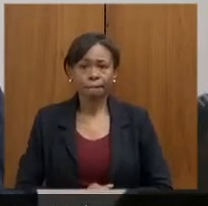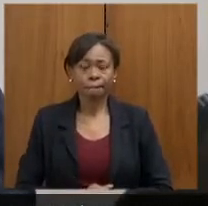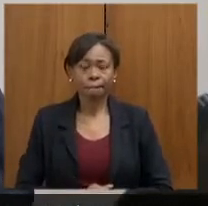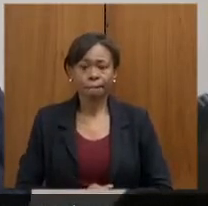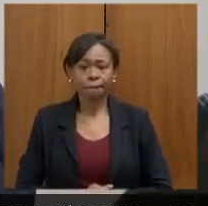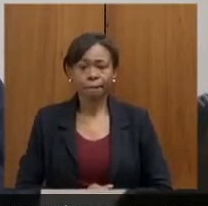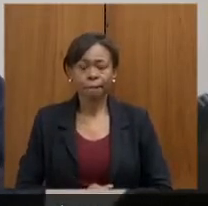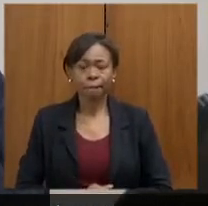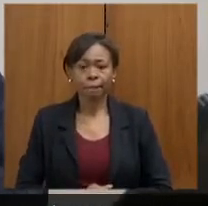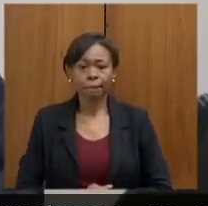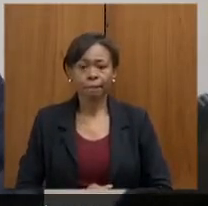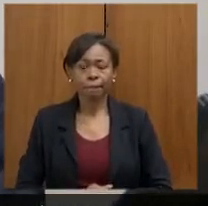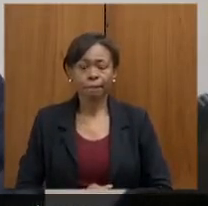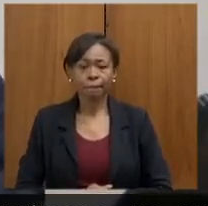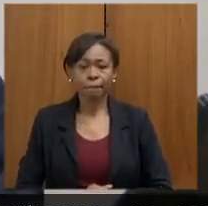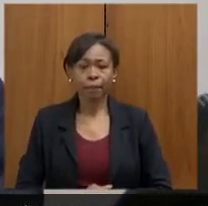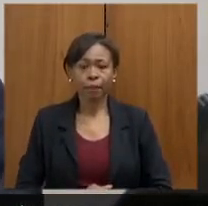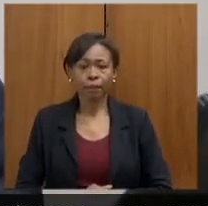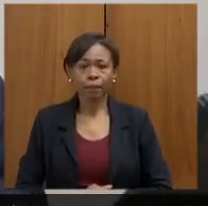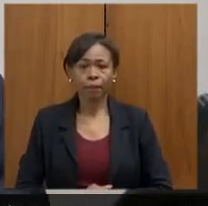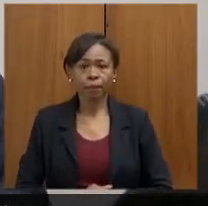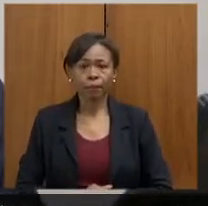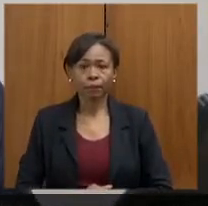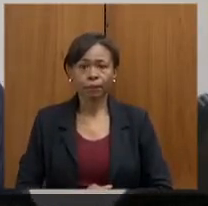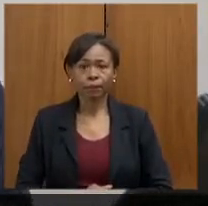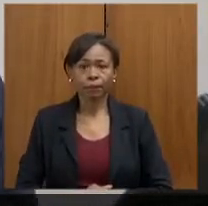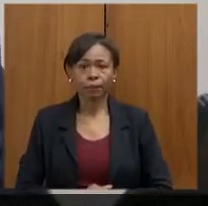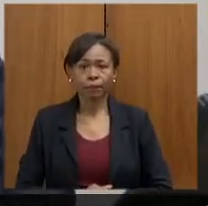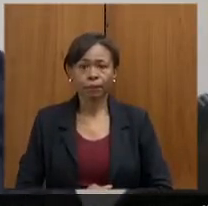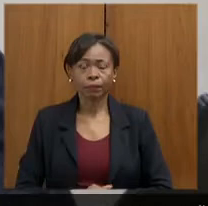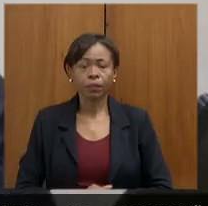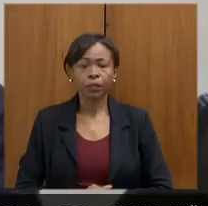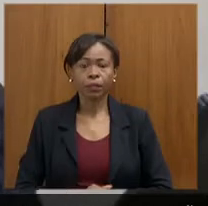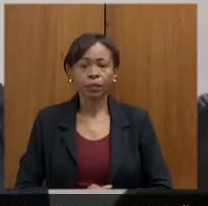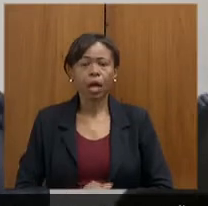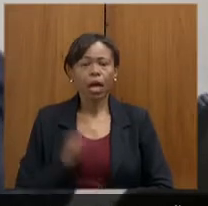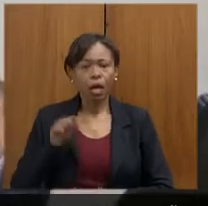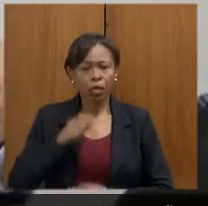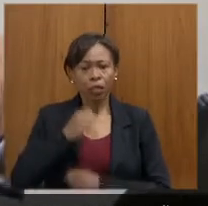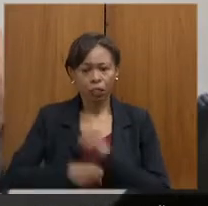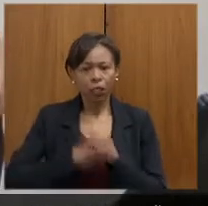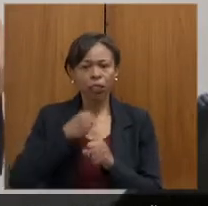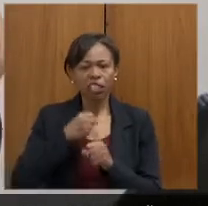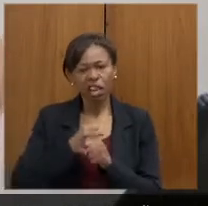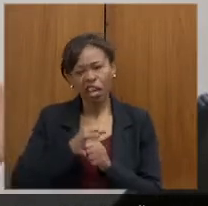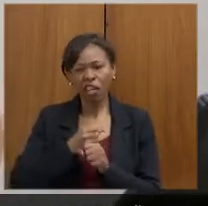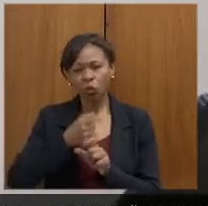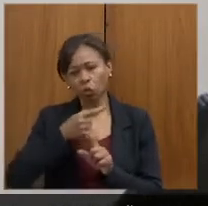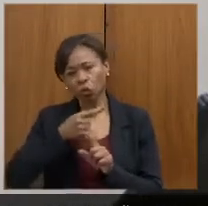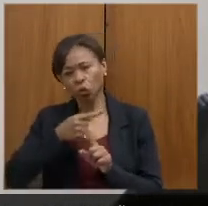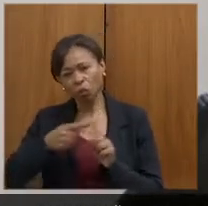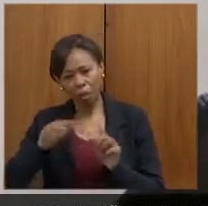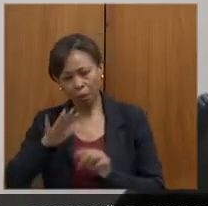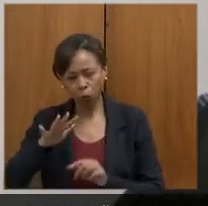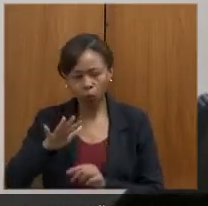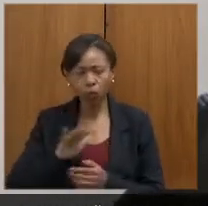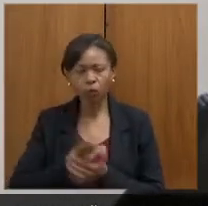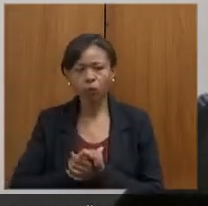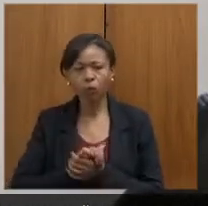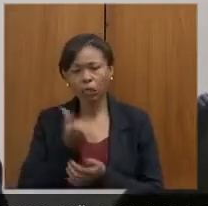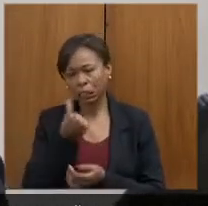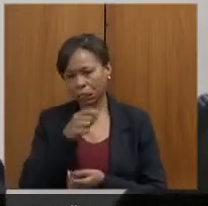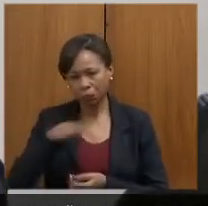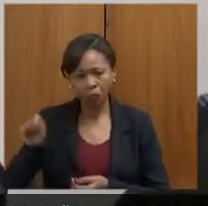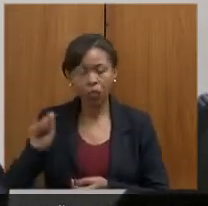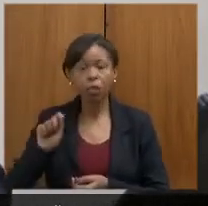e dizer que nesse ano e meio nós conseguimos essa comissão seu Roberto